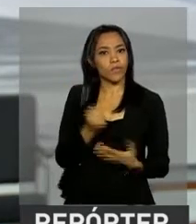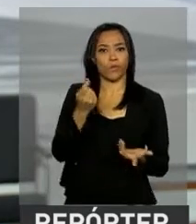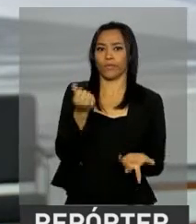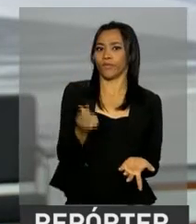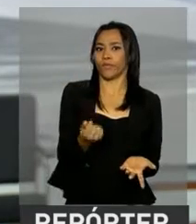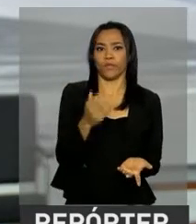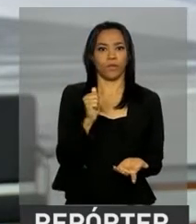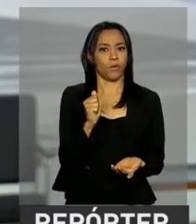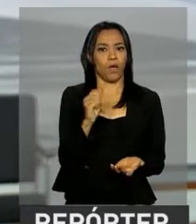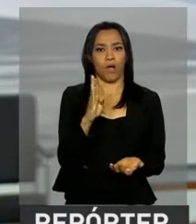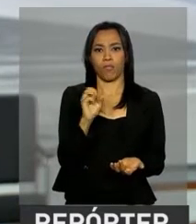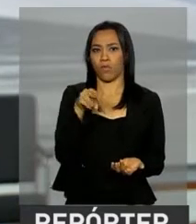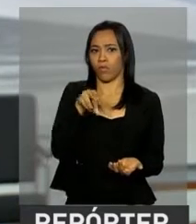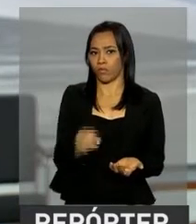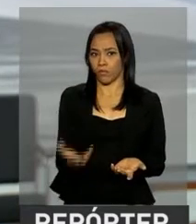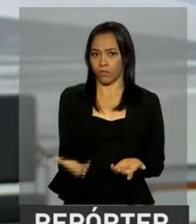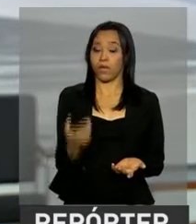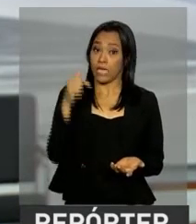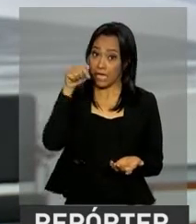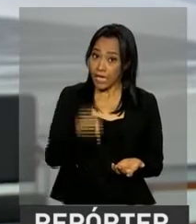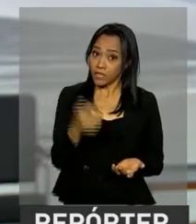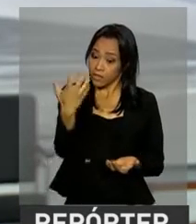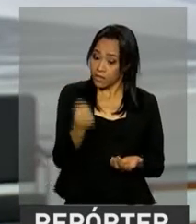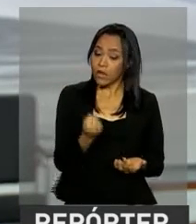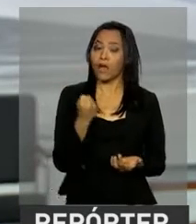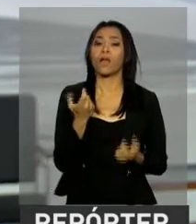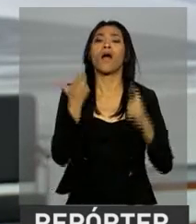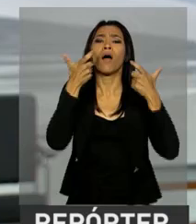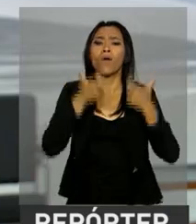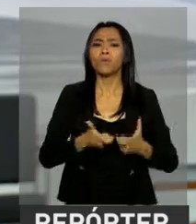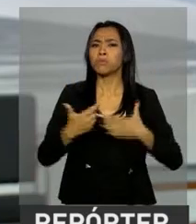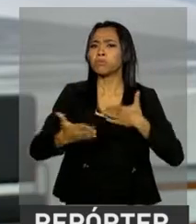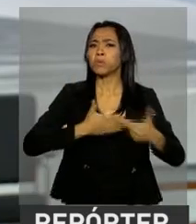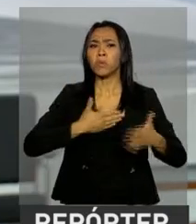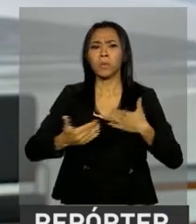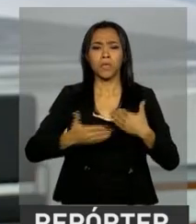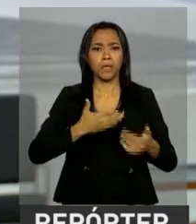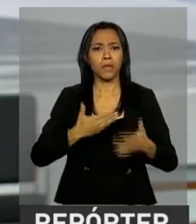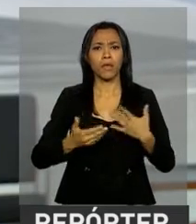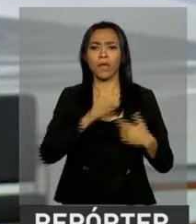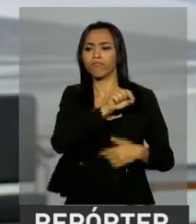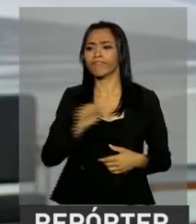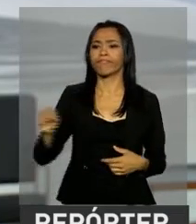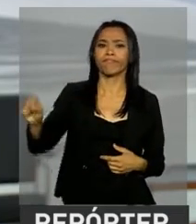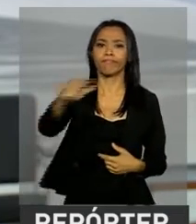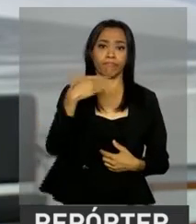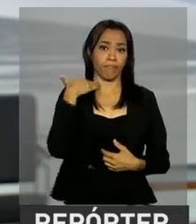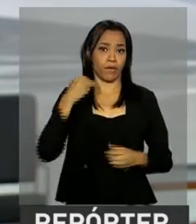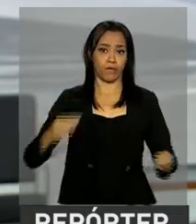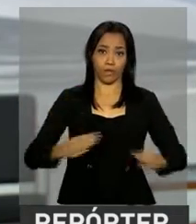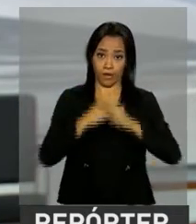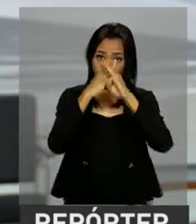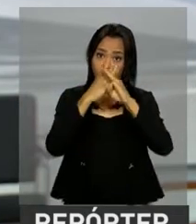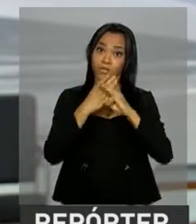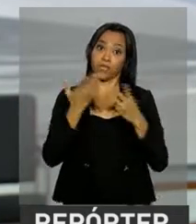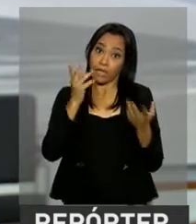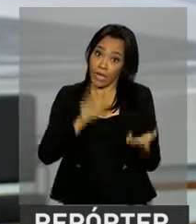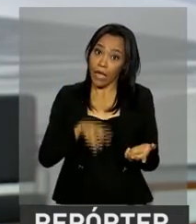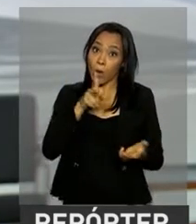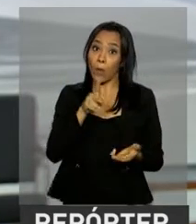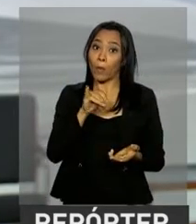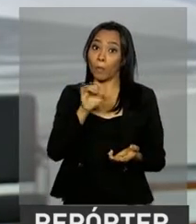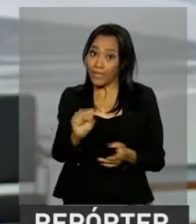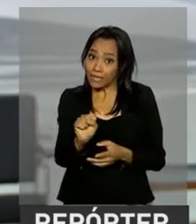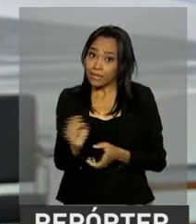desse dinheiro lembrando que esses aqui ele pode ser feito em qualquer agência da caixa econômica federal no caso do pis